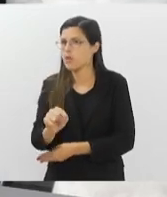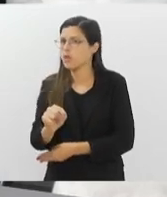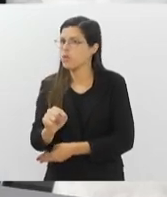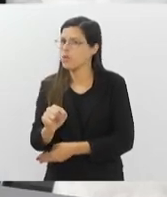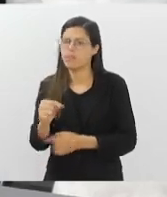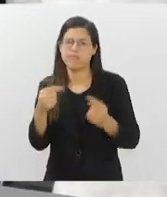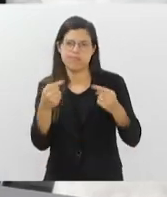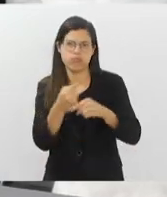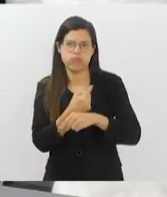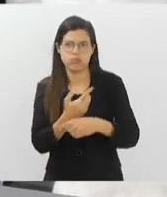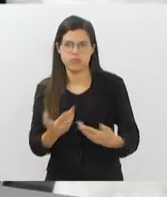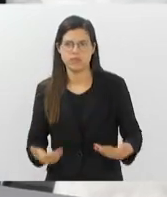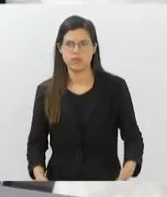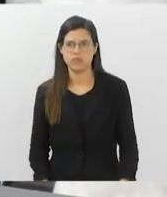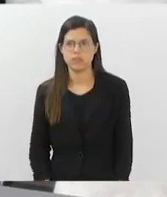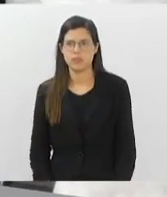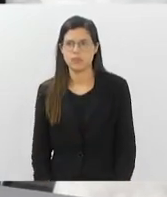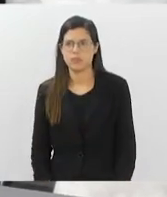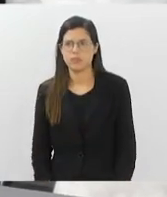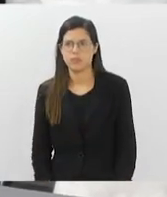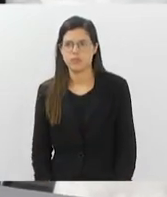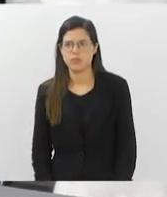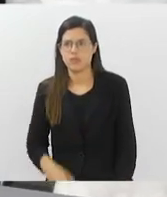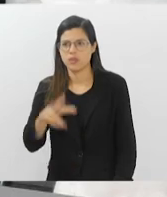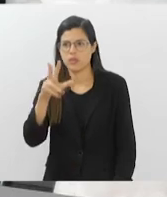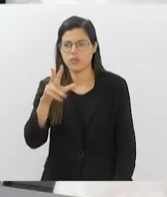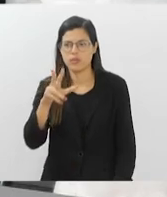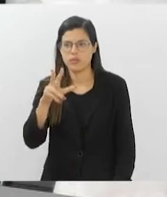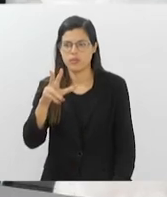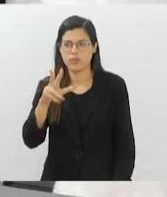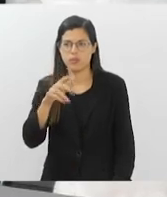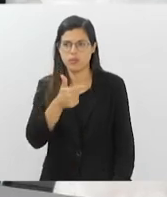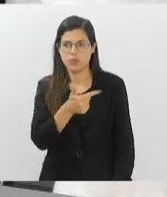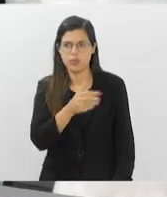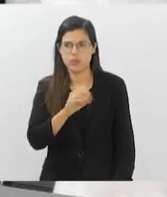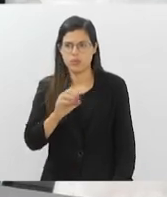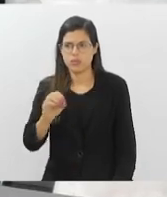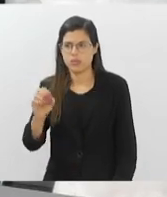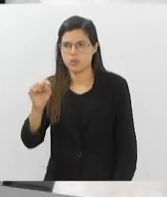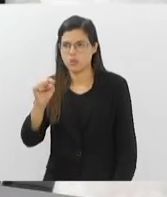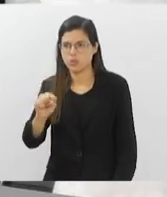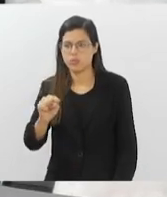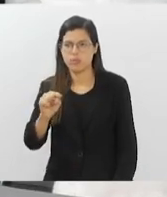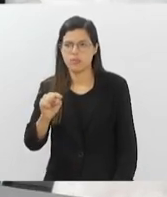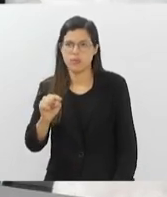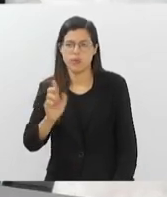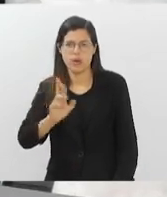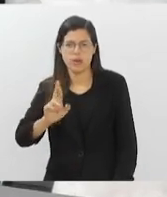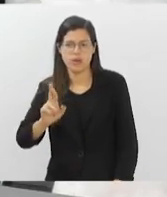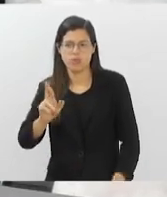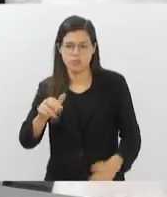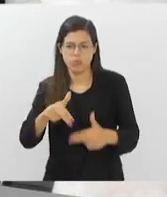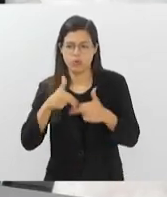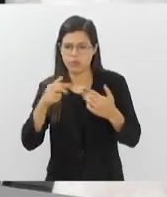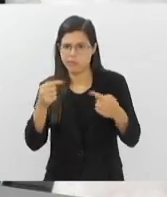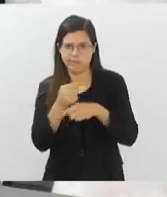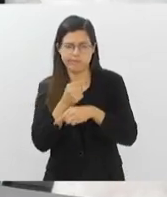Está cruzando. Dá 200 mil reais por conta da fixação de um cartaz.